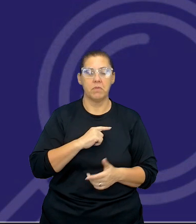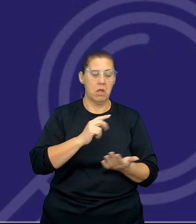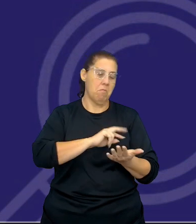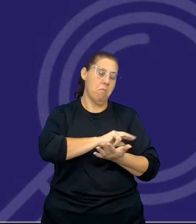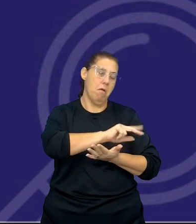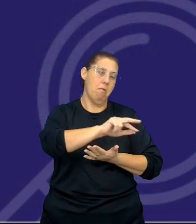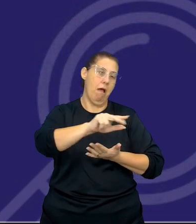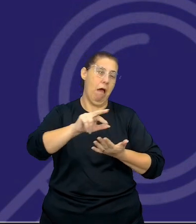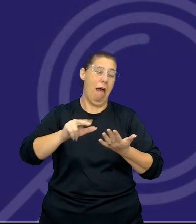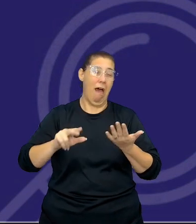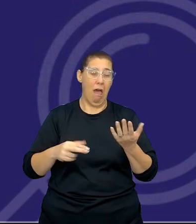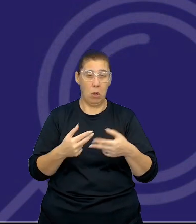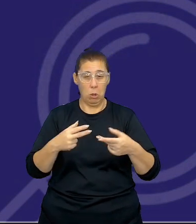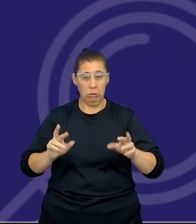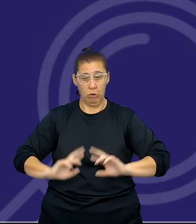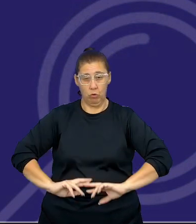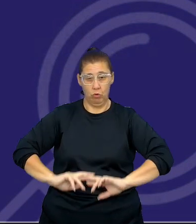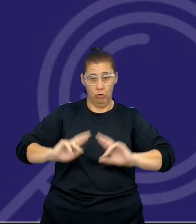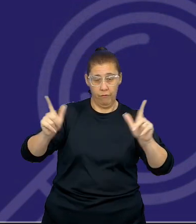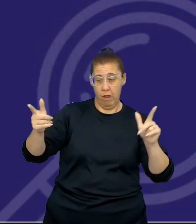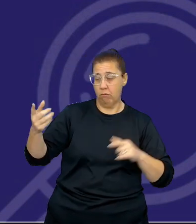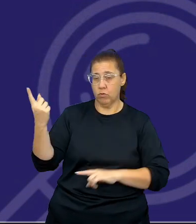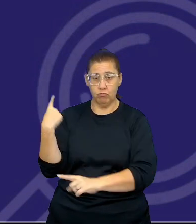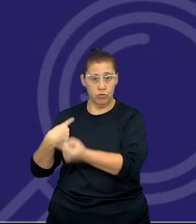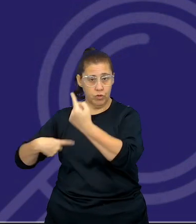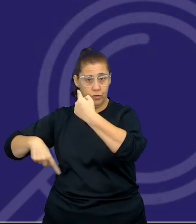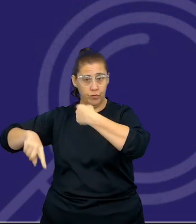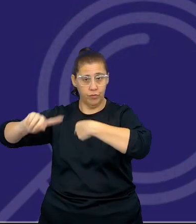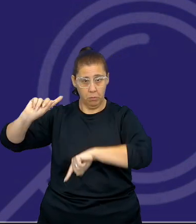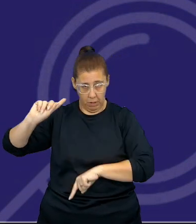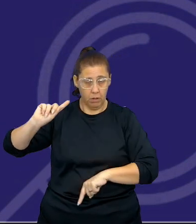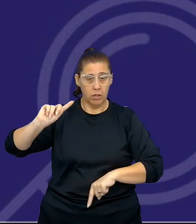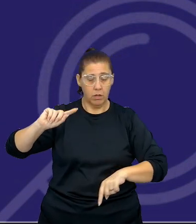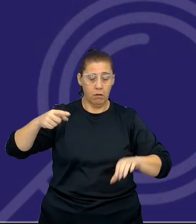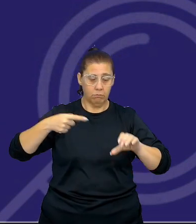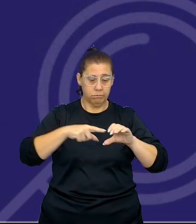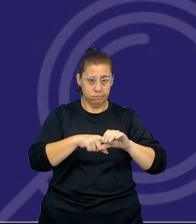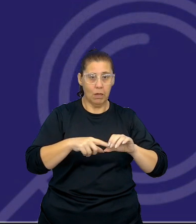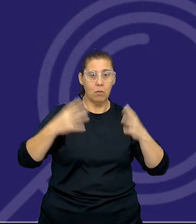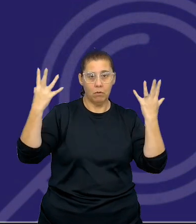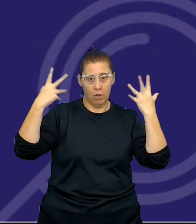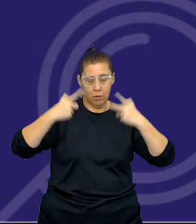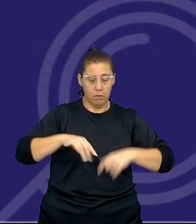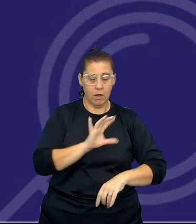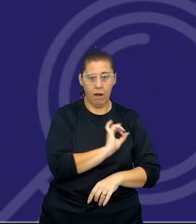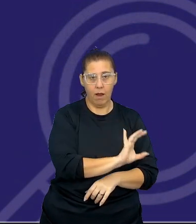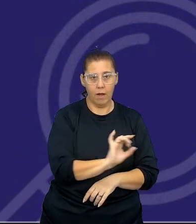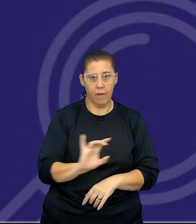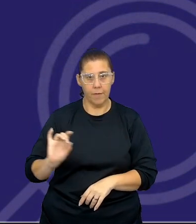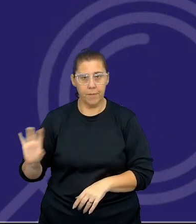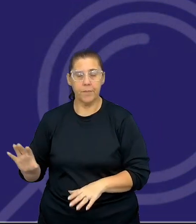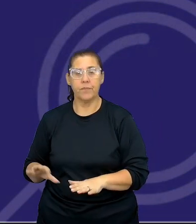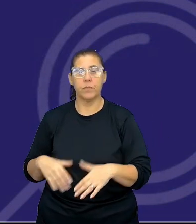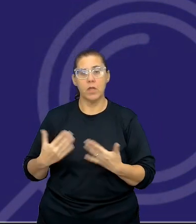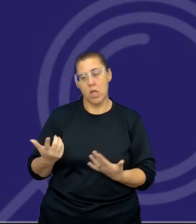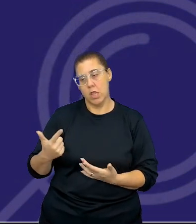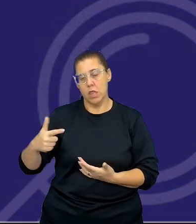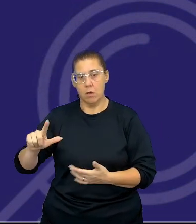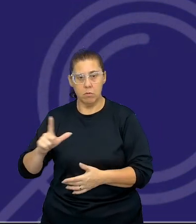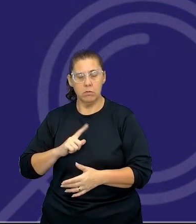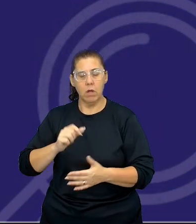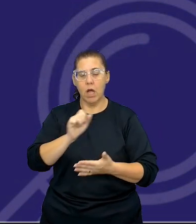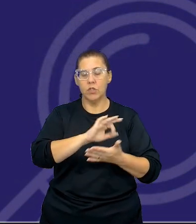várias peculiaridades no desenvolvimento e na reprodução dos animais de cada filo. Em seguida, a